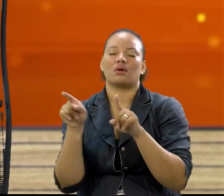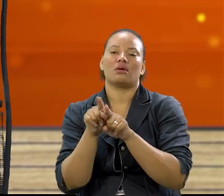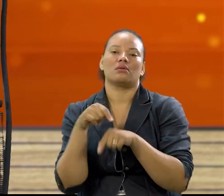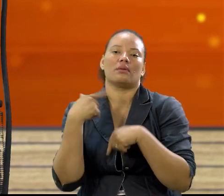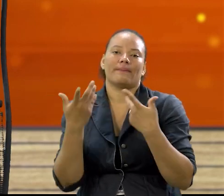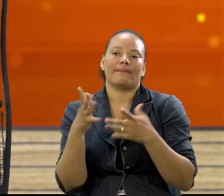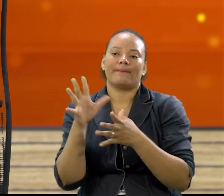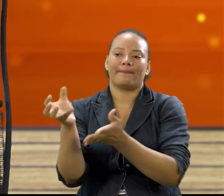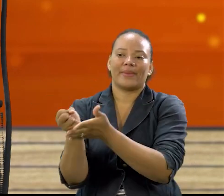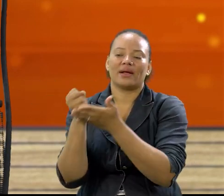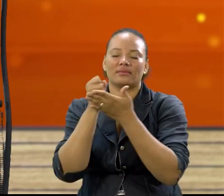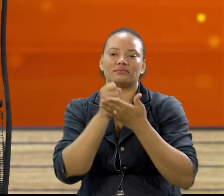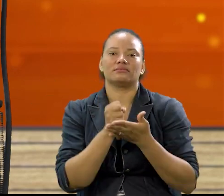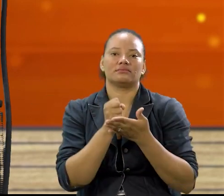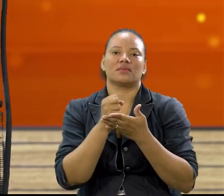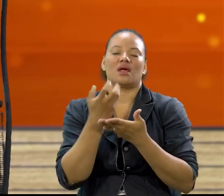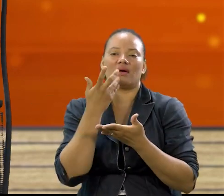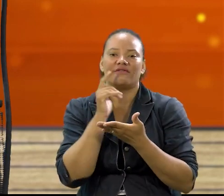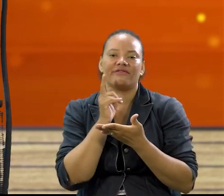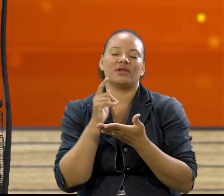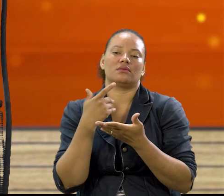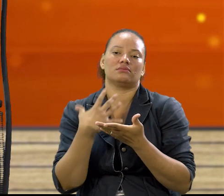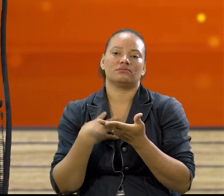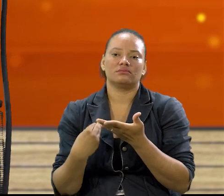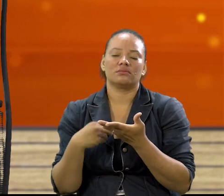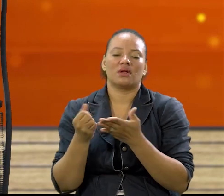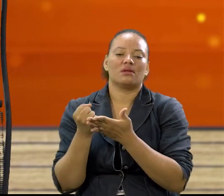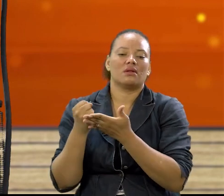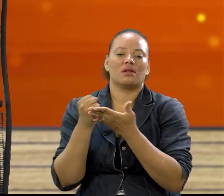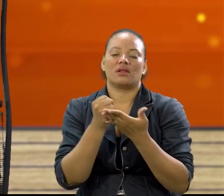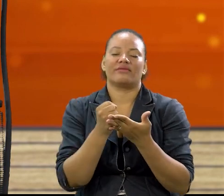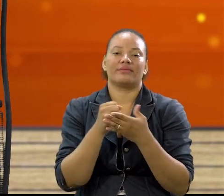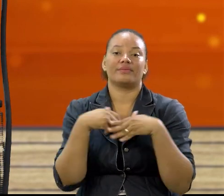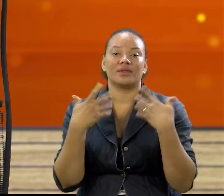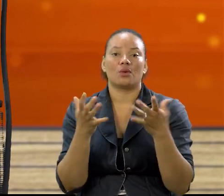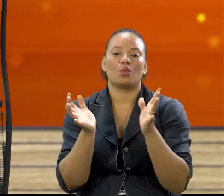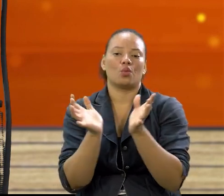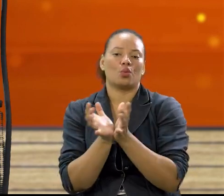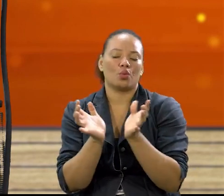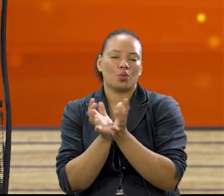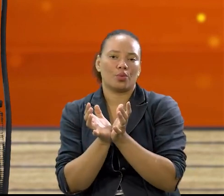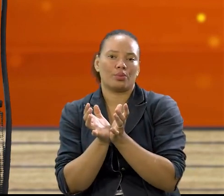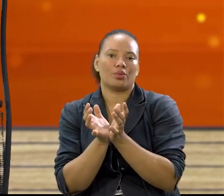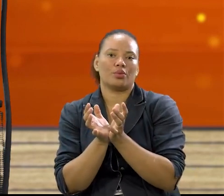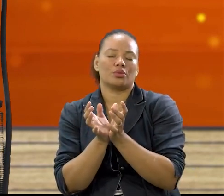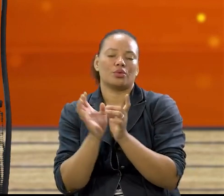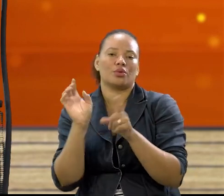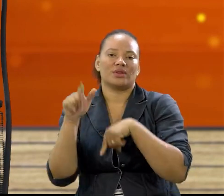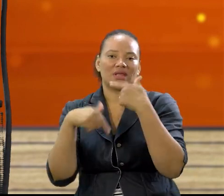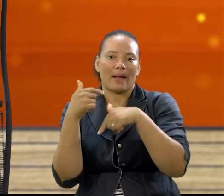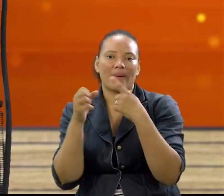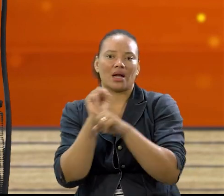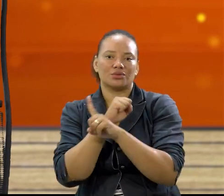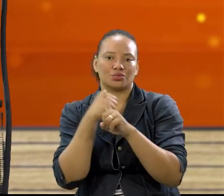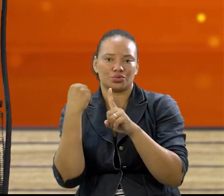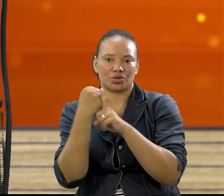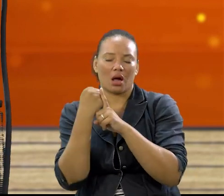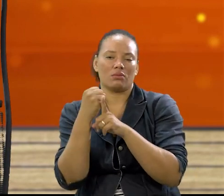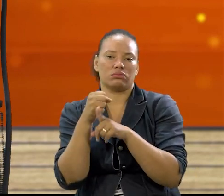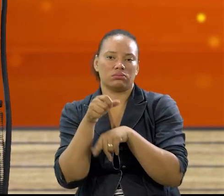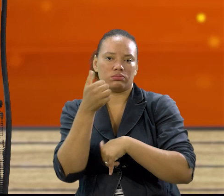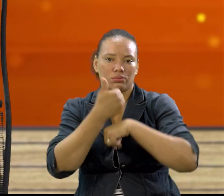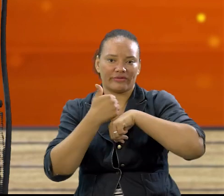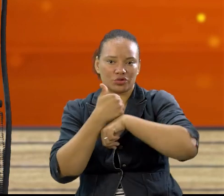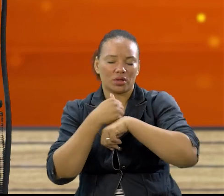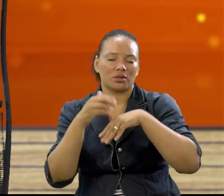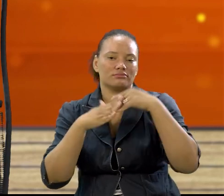unidade e quando não tem a própria equipe do o serviço social já providencia nenhuma criança deixa de ser atendida